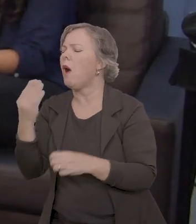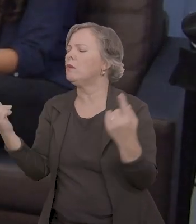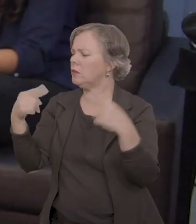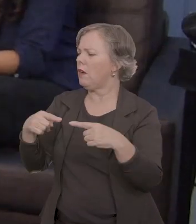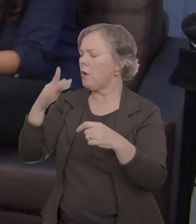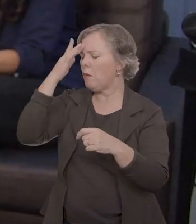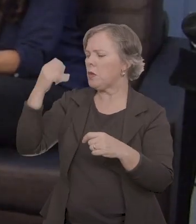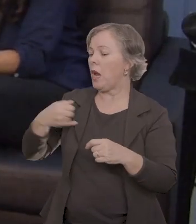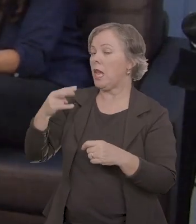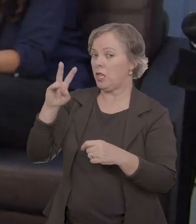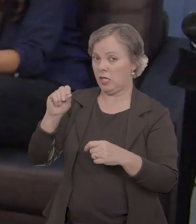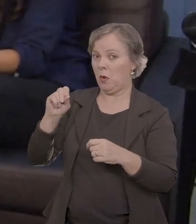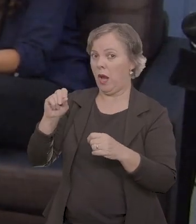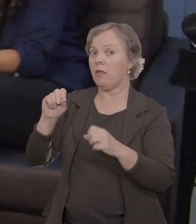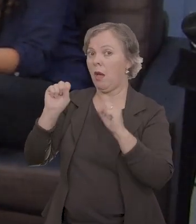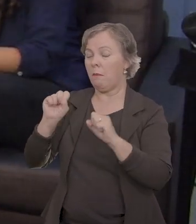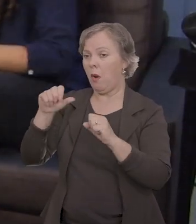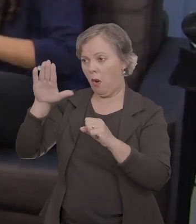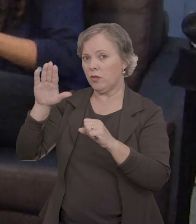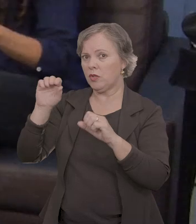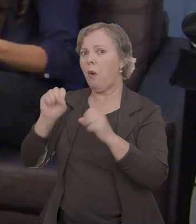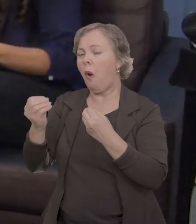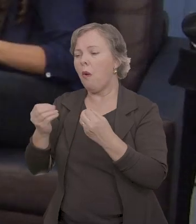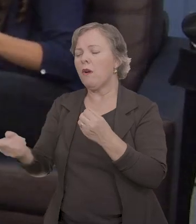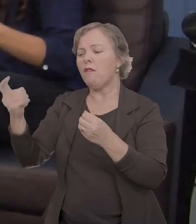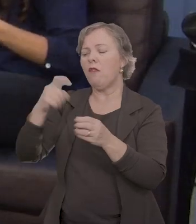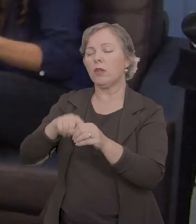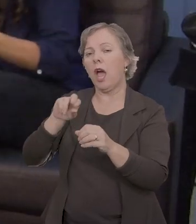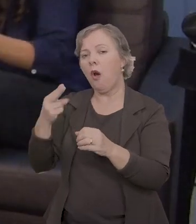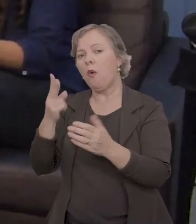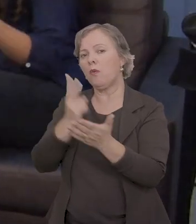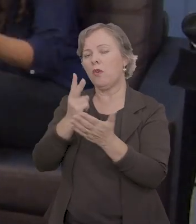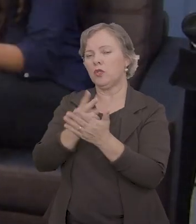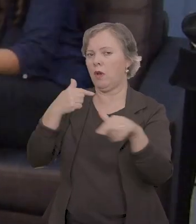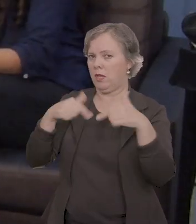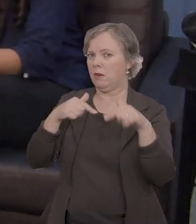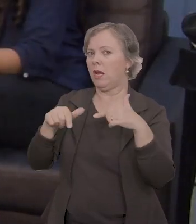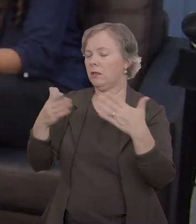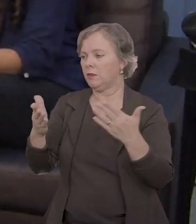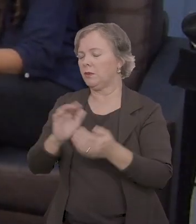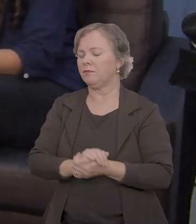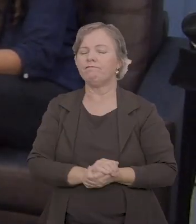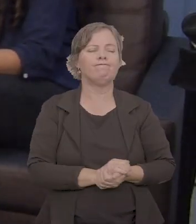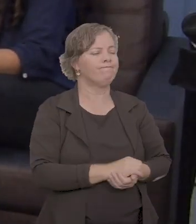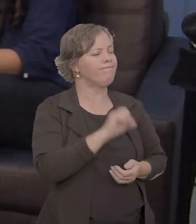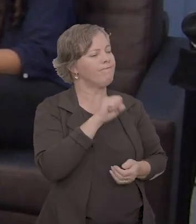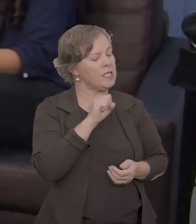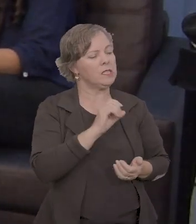que alguém com mais de 50 anos pode enfrentar quando ela vai se recolocar ou se manter no mercado de trabalho?